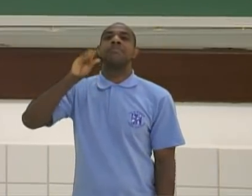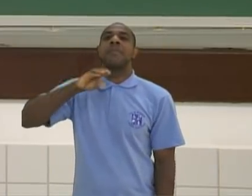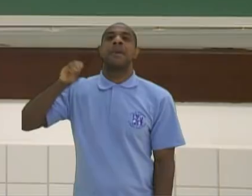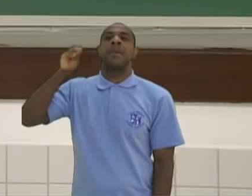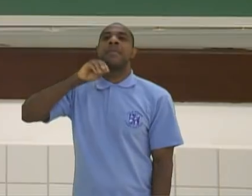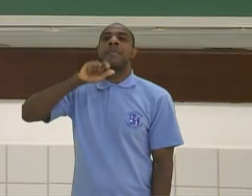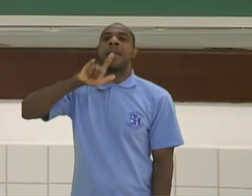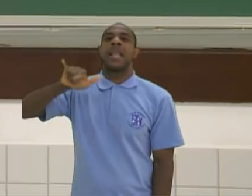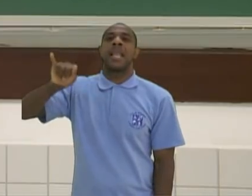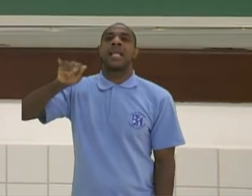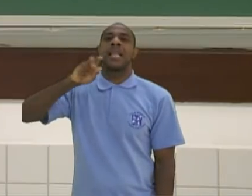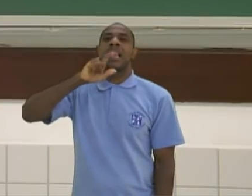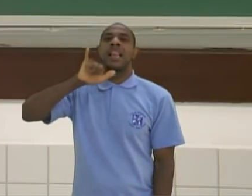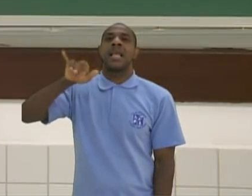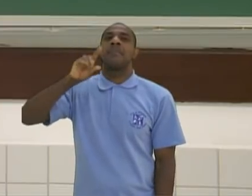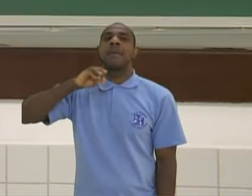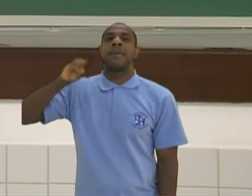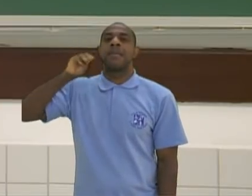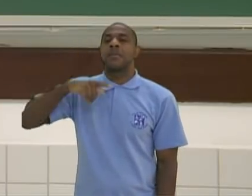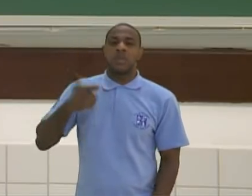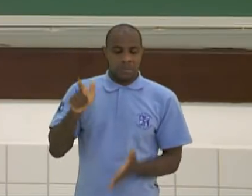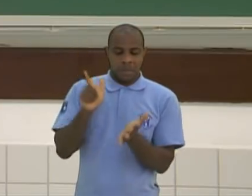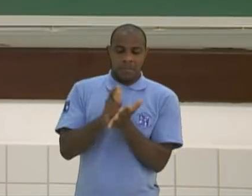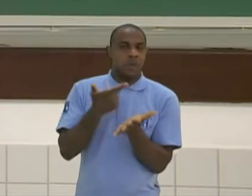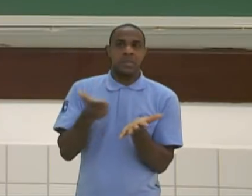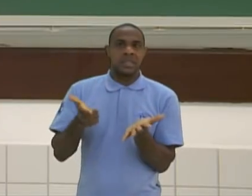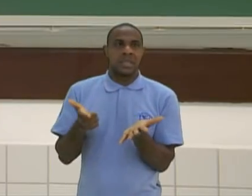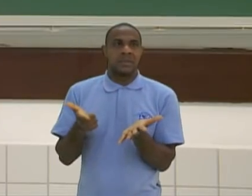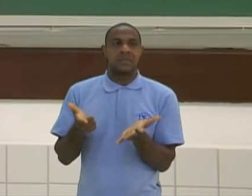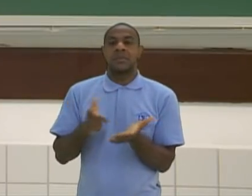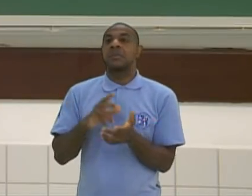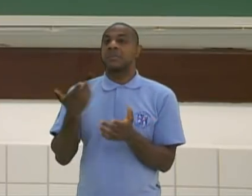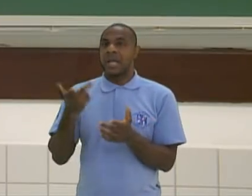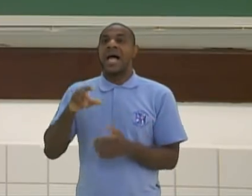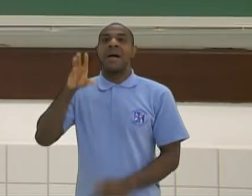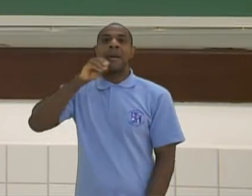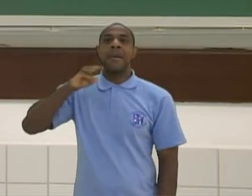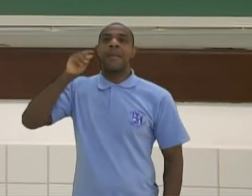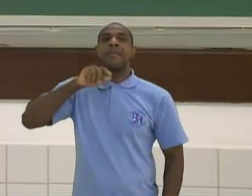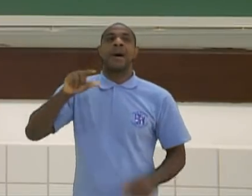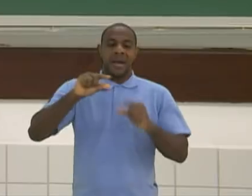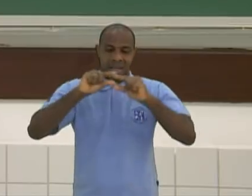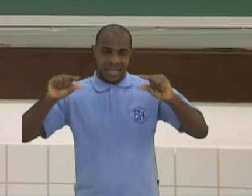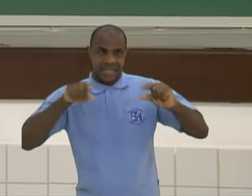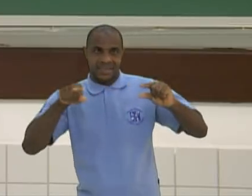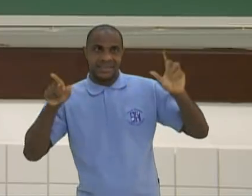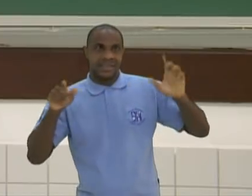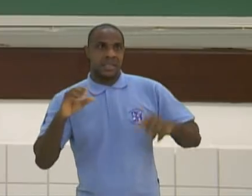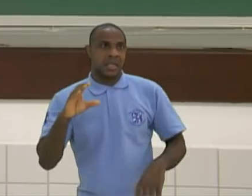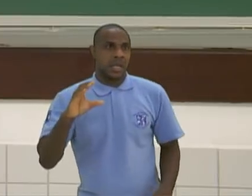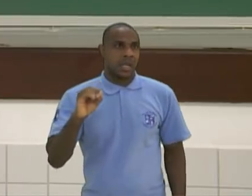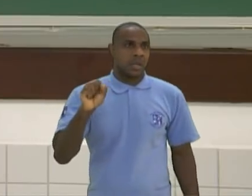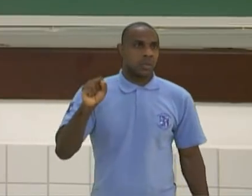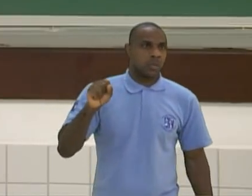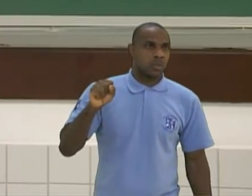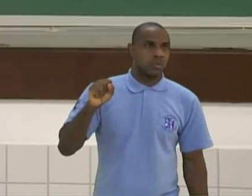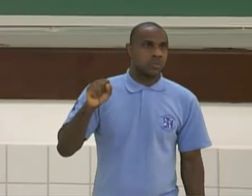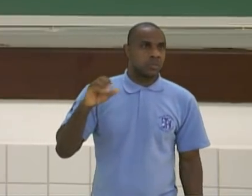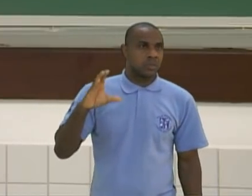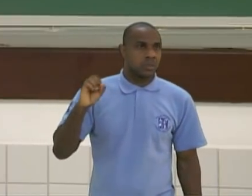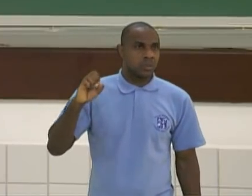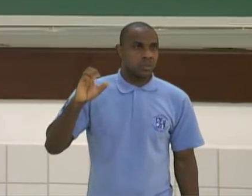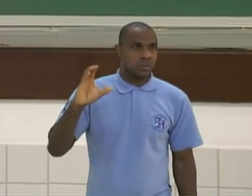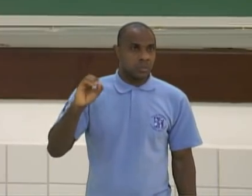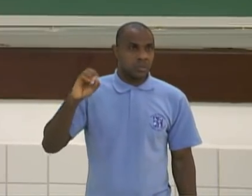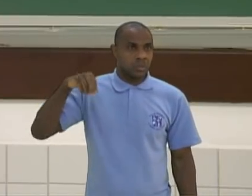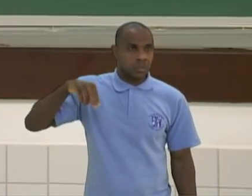como diz o outro, não tem uma lei escrita, é uma lei consuetudinária. Os povos germanos, as suas leis eram consuetudinárias, né? Elas